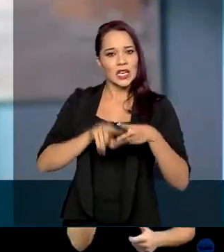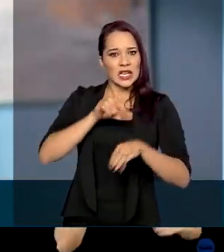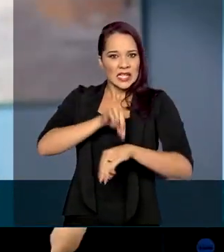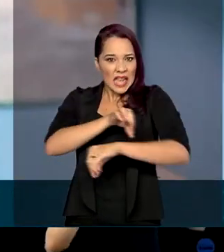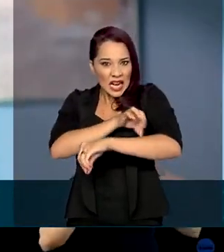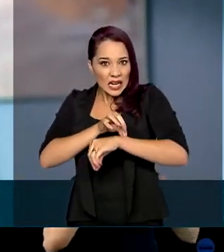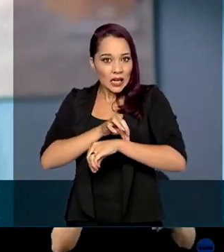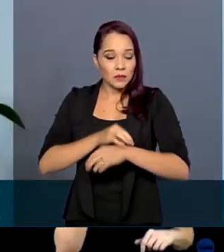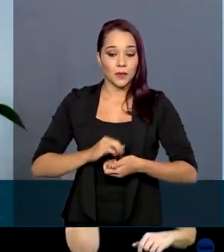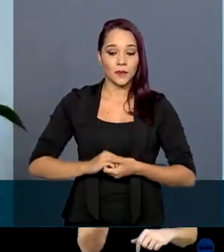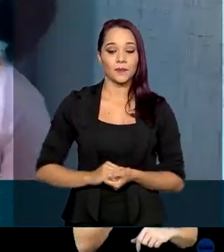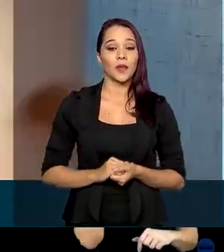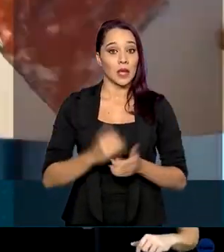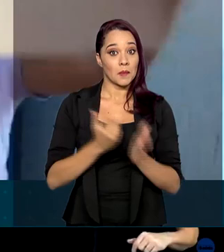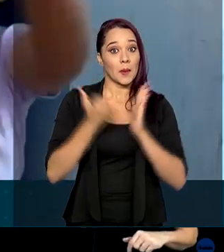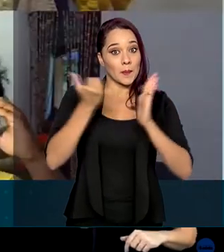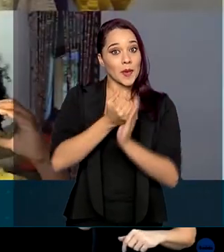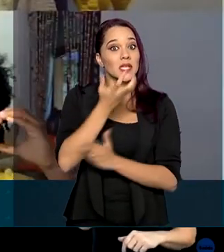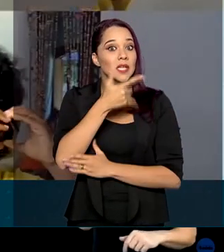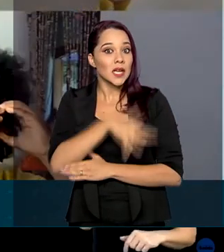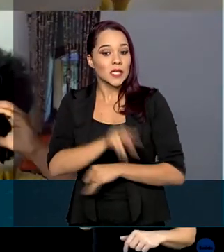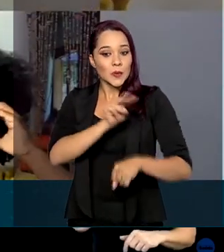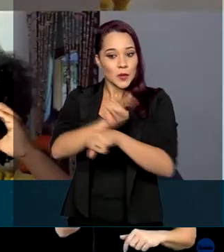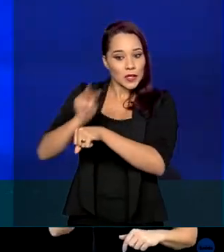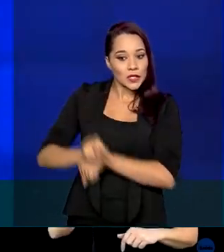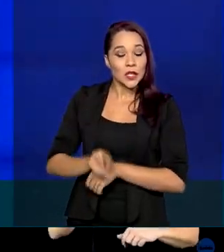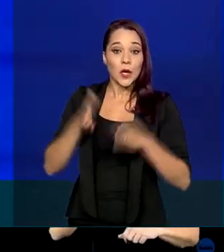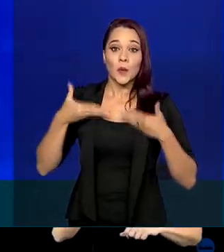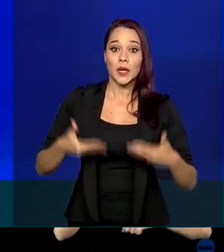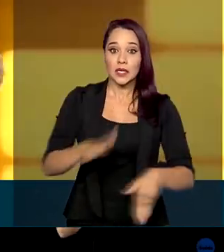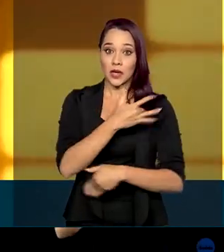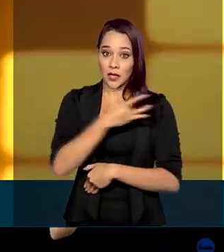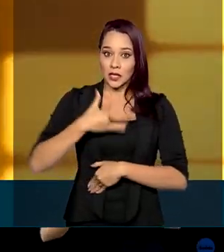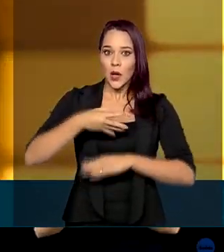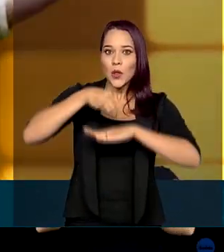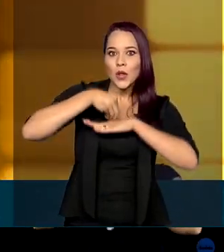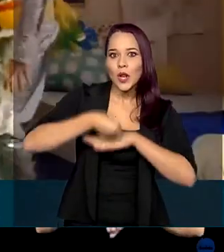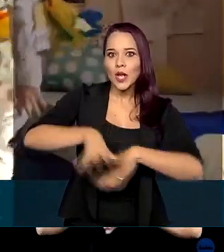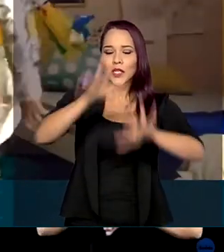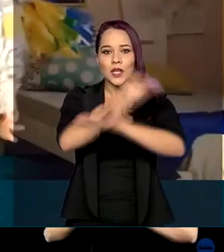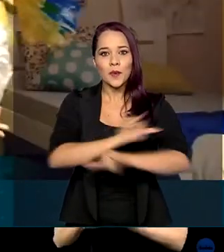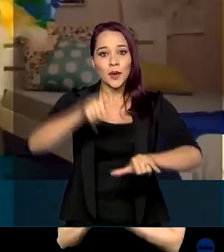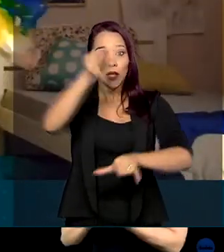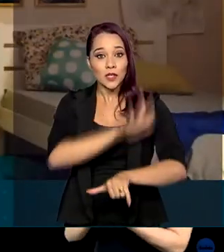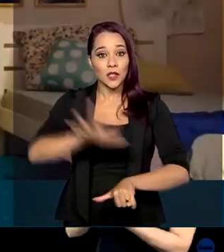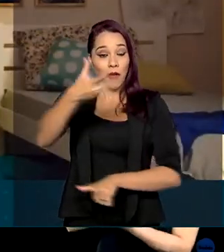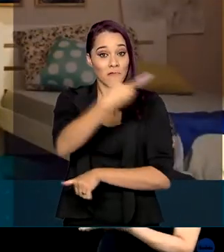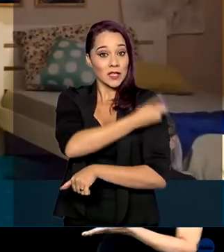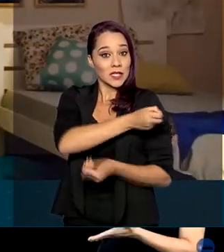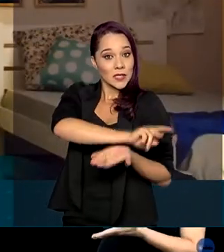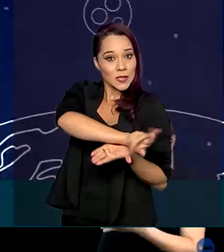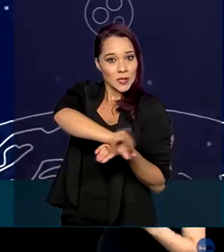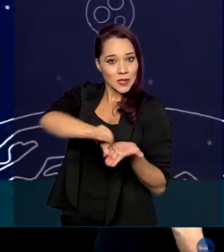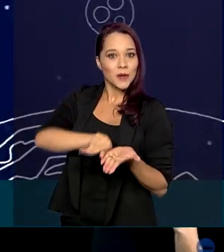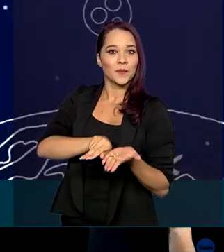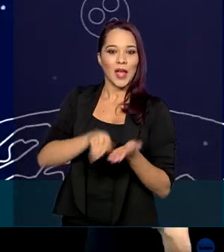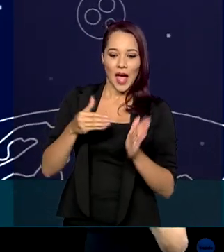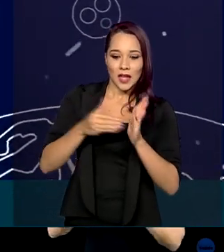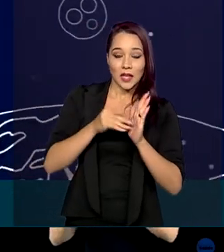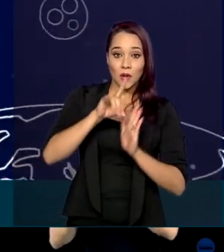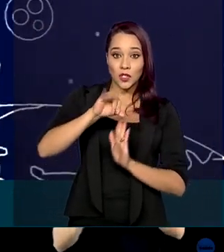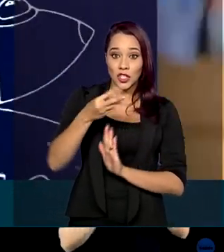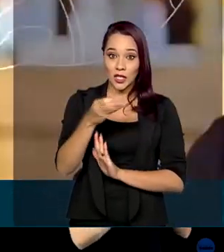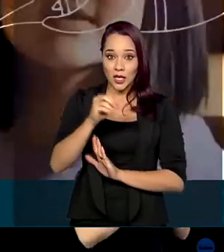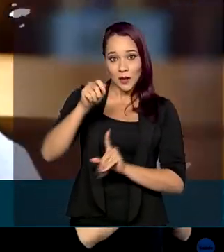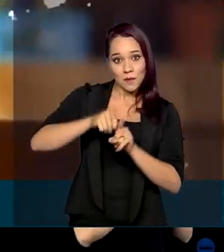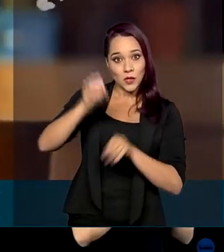Sarampo. Para que mais crianças sejam protegidas, o Ministério da Saúde lança a campanha nacional de multivacinação. Até o dia 30